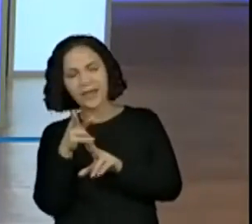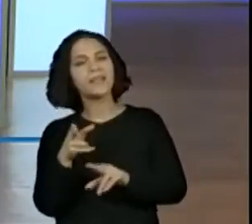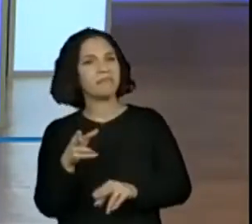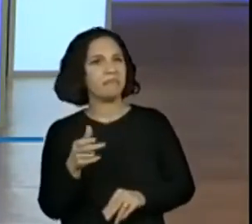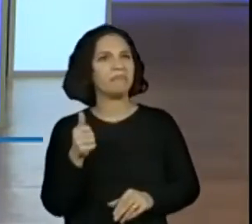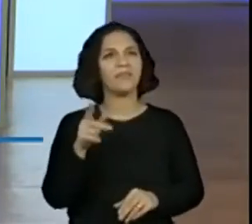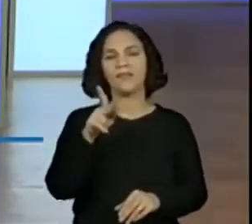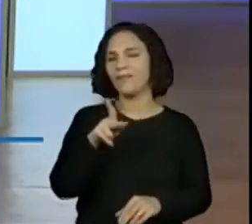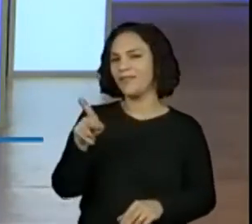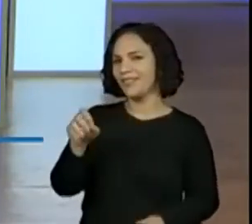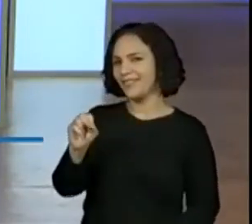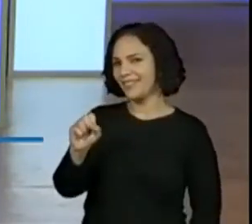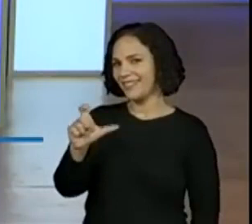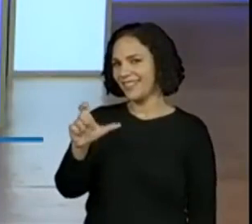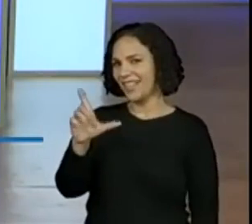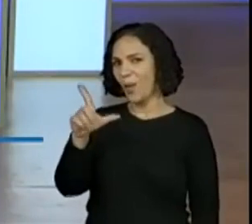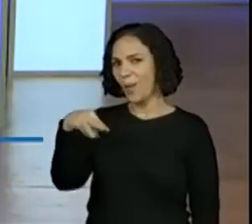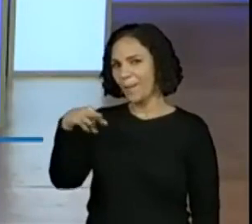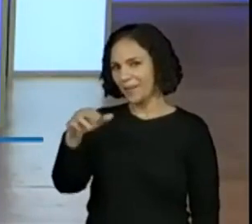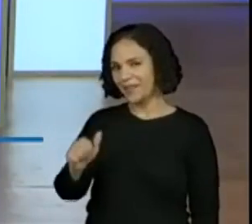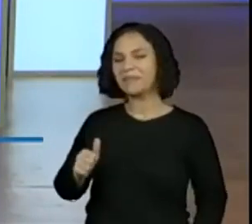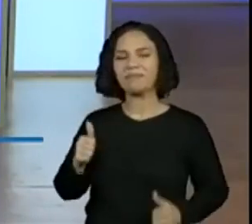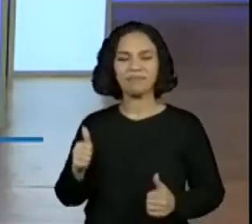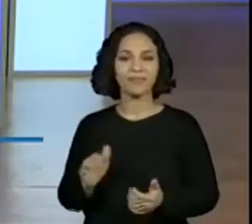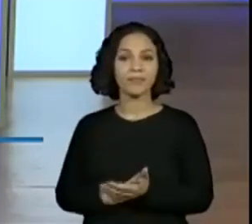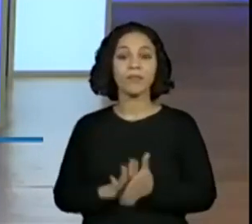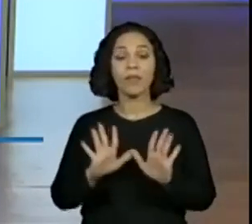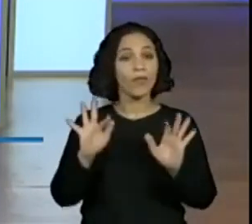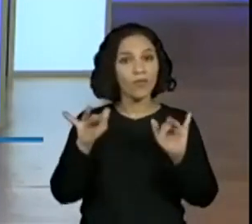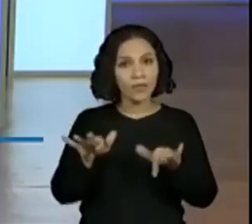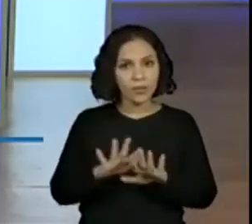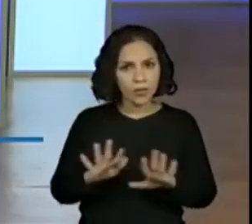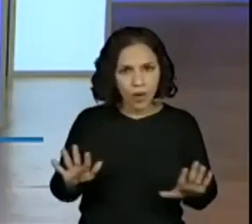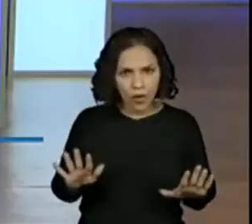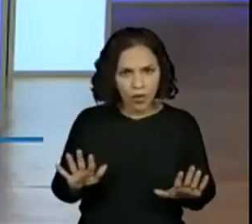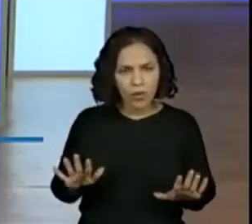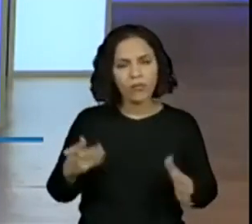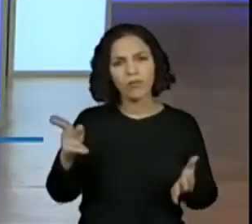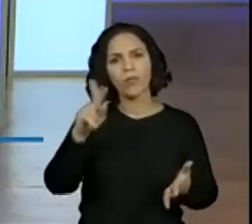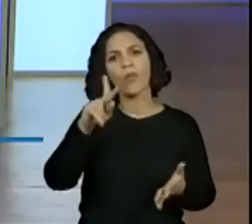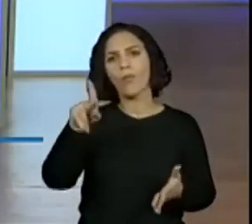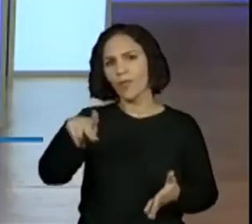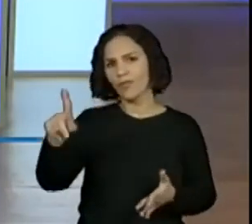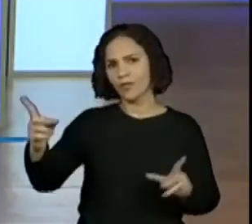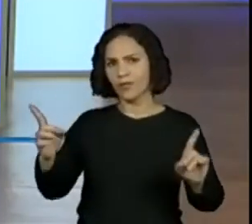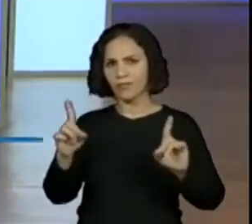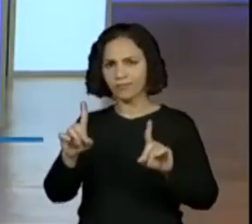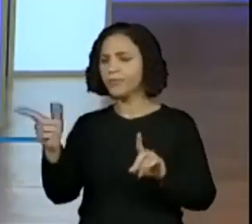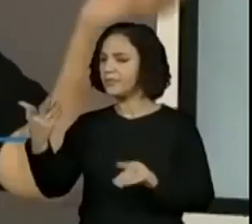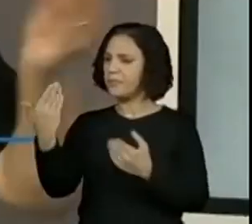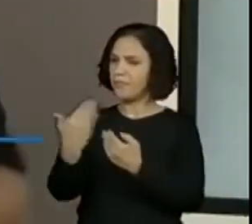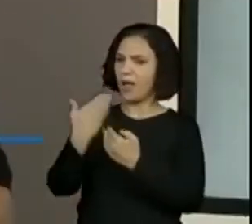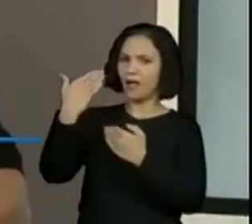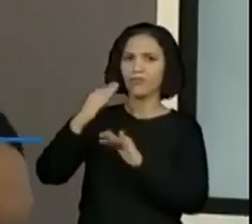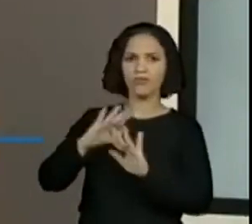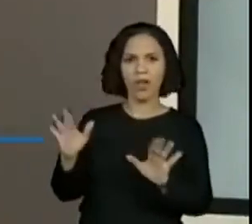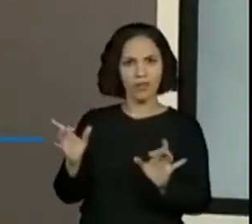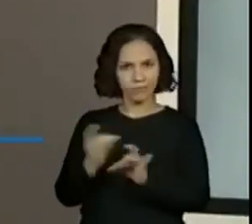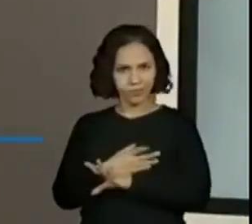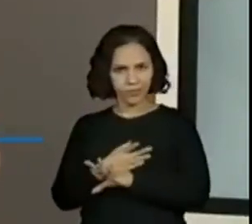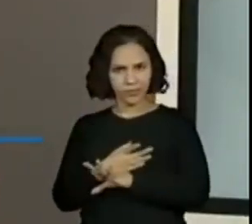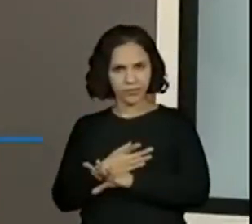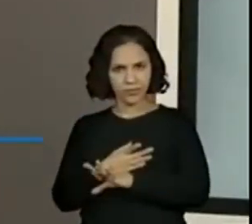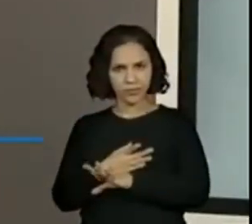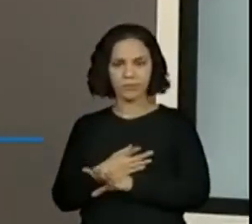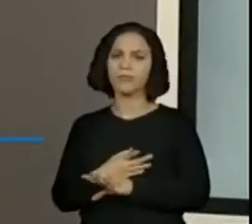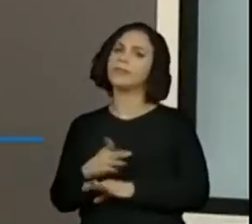Selma hein Tô de olho Mas tá bom aí acabou o professor então Professor Jonas veio hoje para cá já ganhou de você e aí